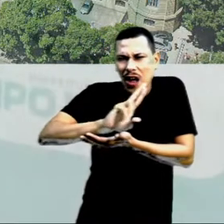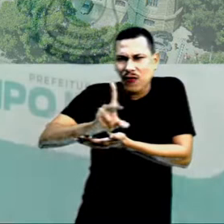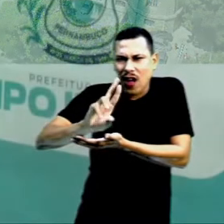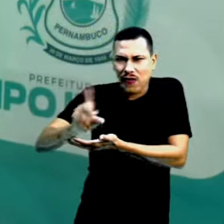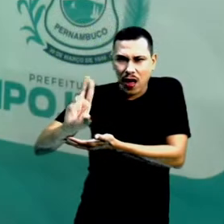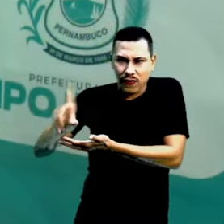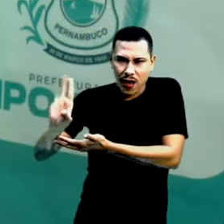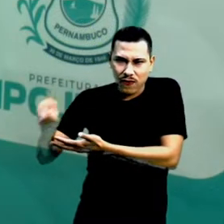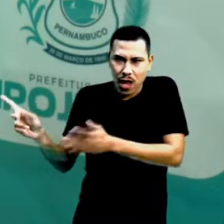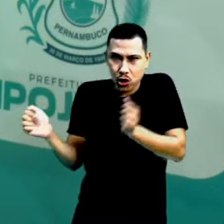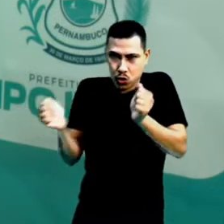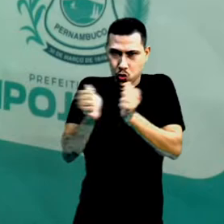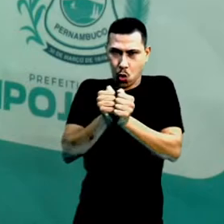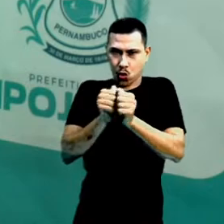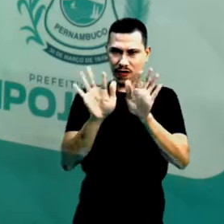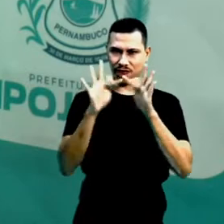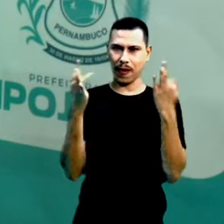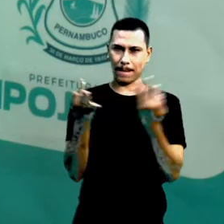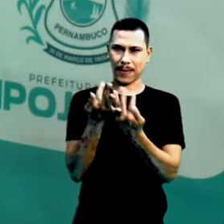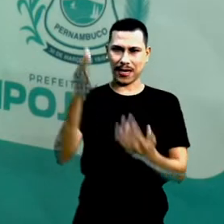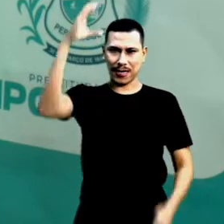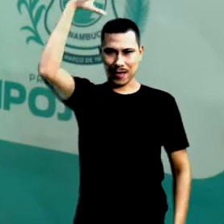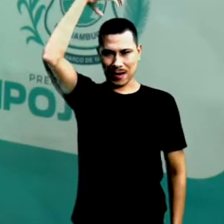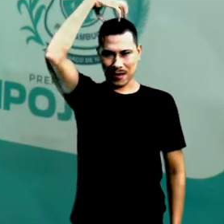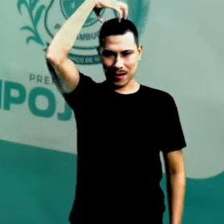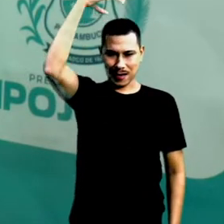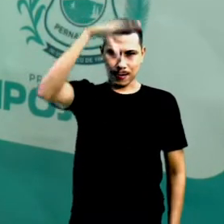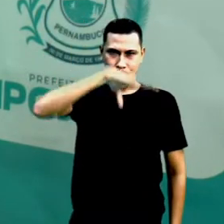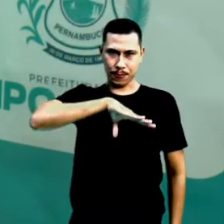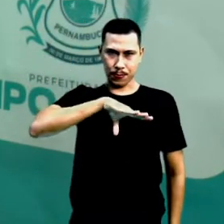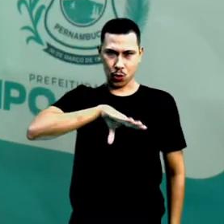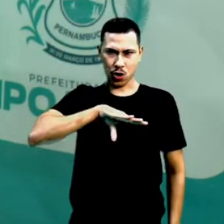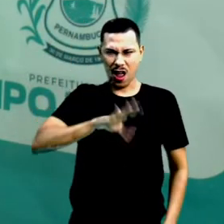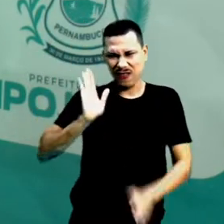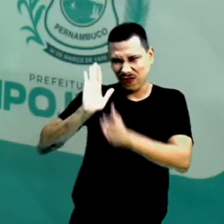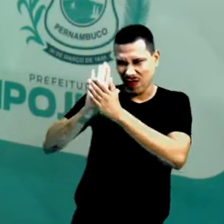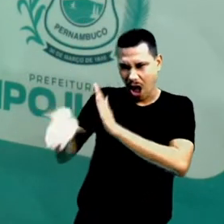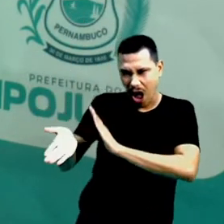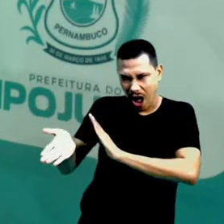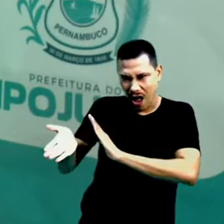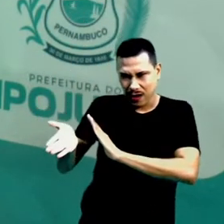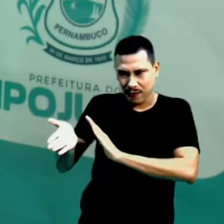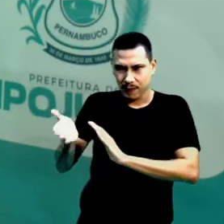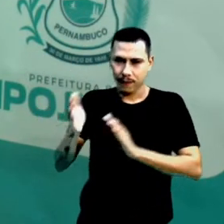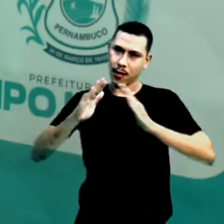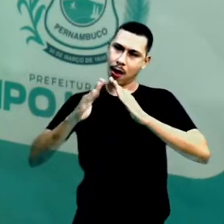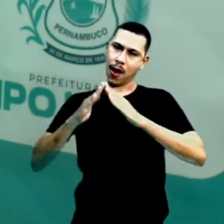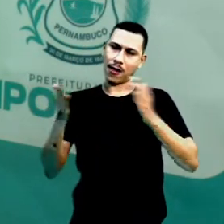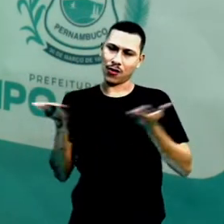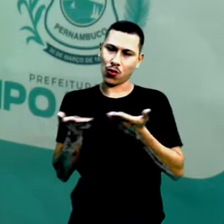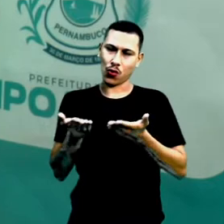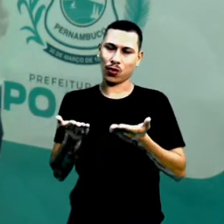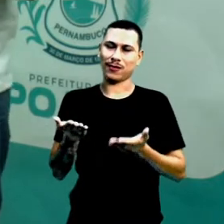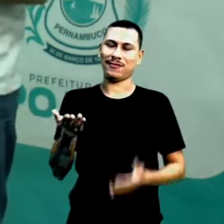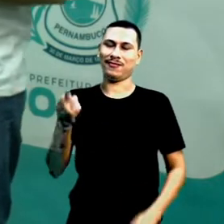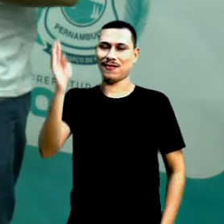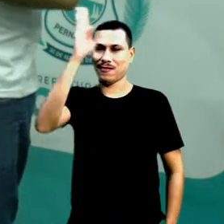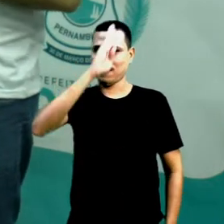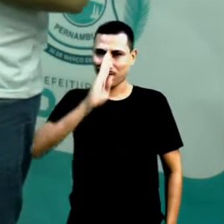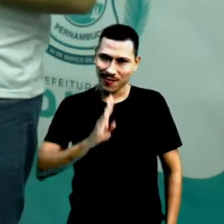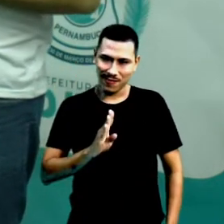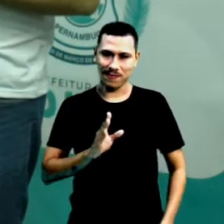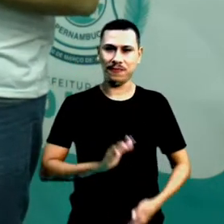vai vir toda a corte portuguesa, né, que era aí composta por milhares de pessoas, eles vão fugir para